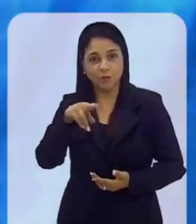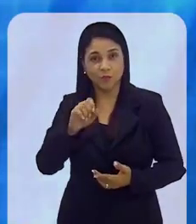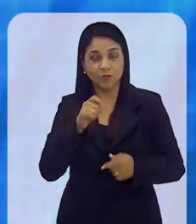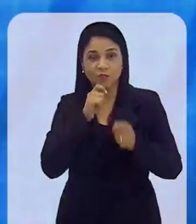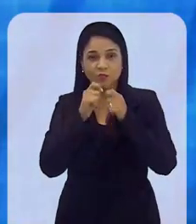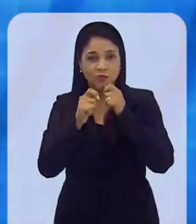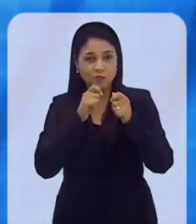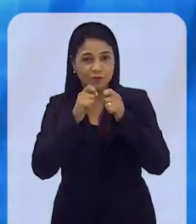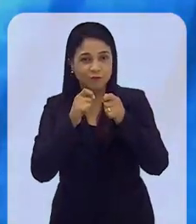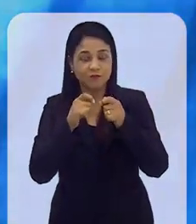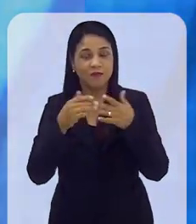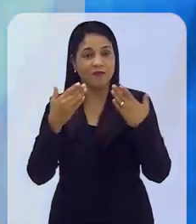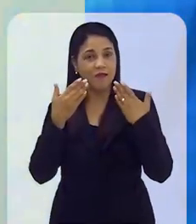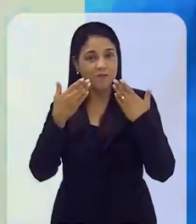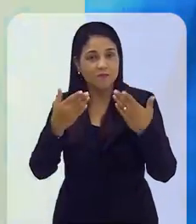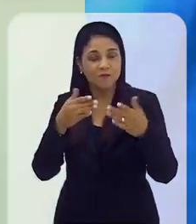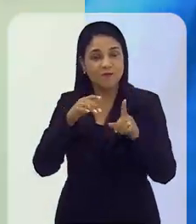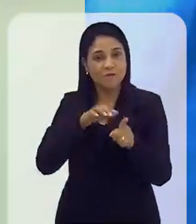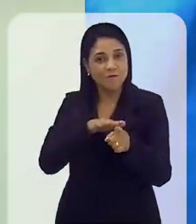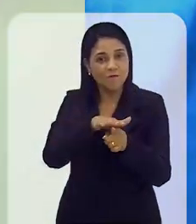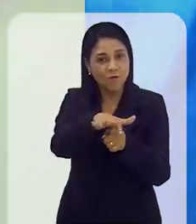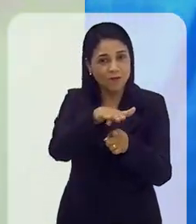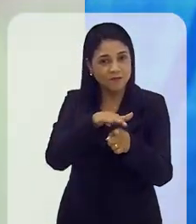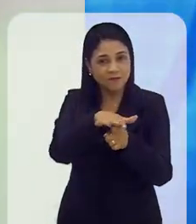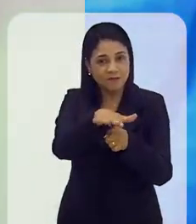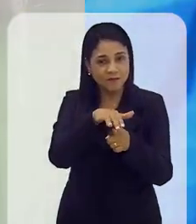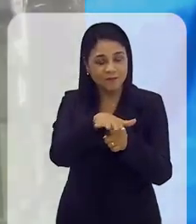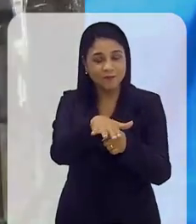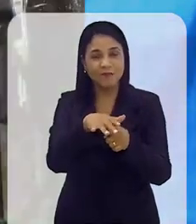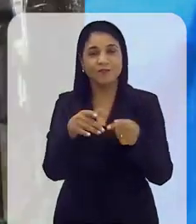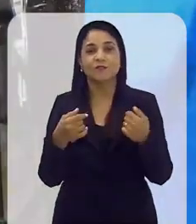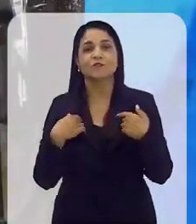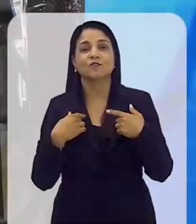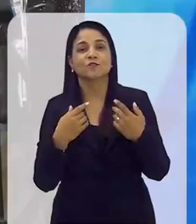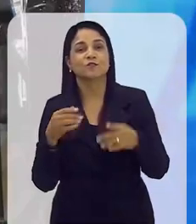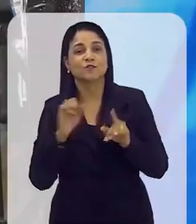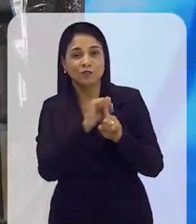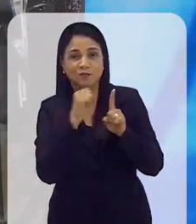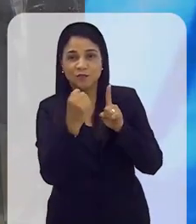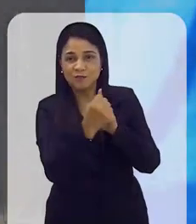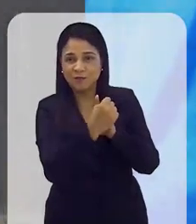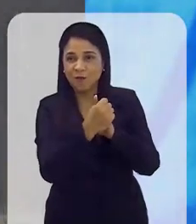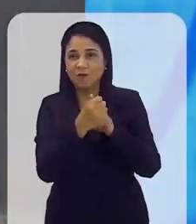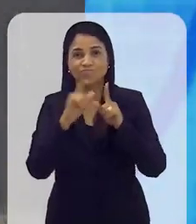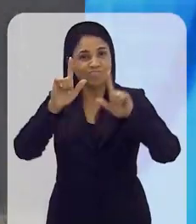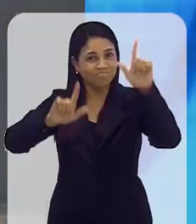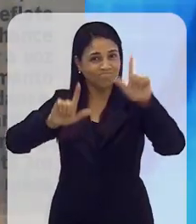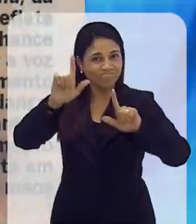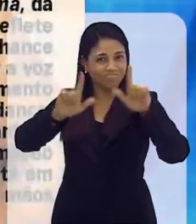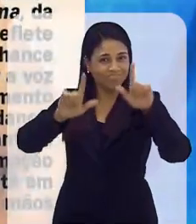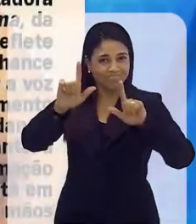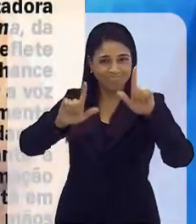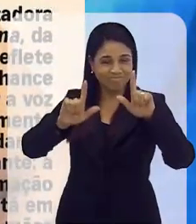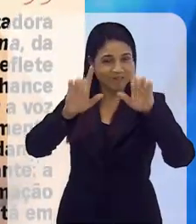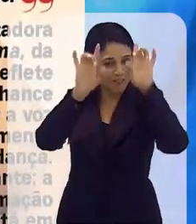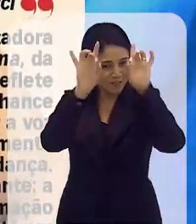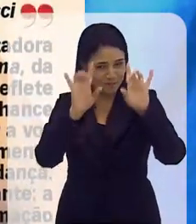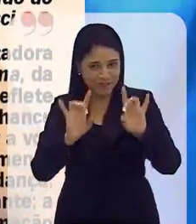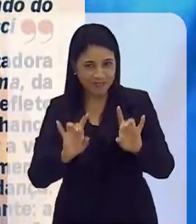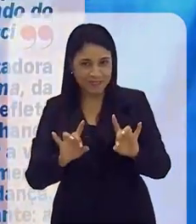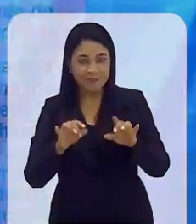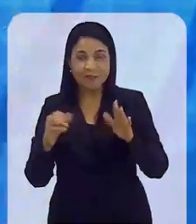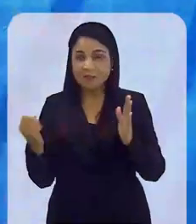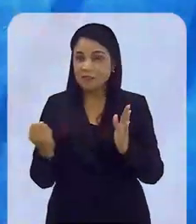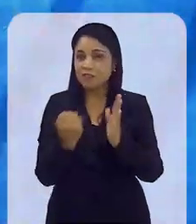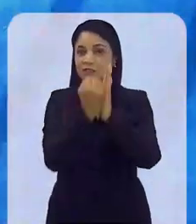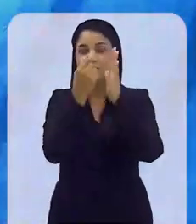jornalista, apresentadora e influenciadora social, que brilha não só nas telas e redes, mas também se